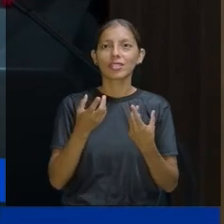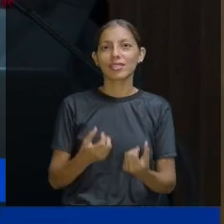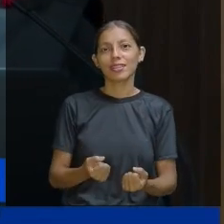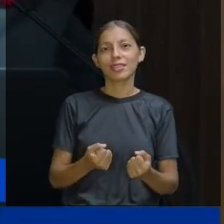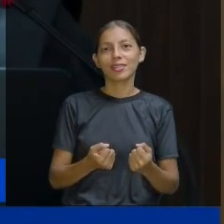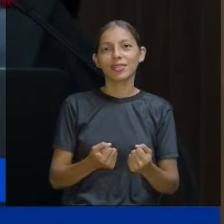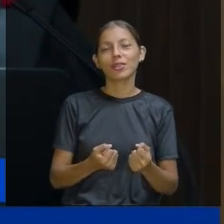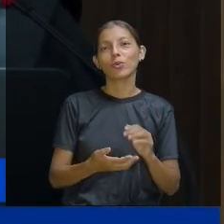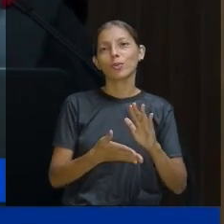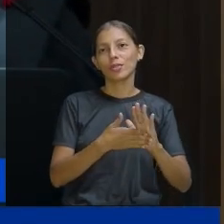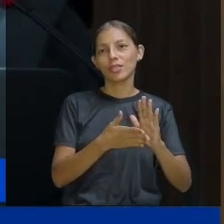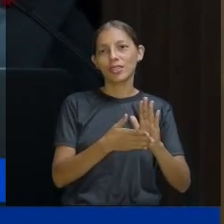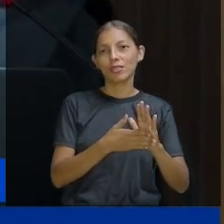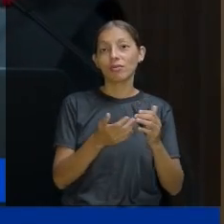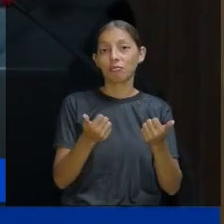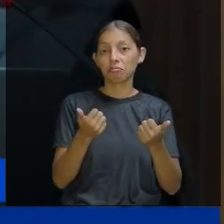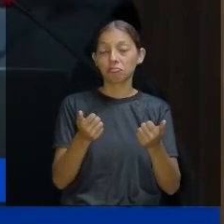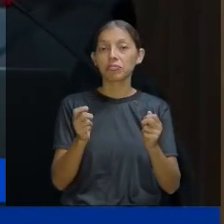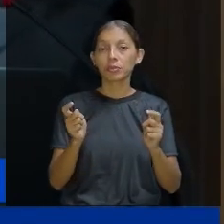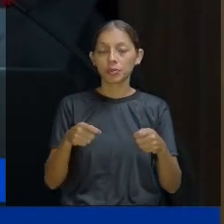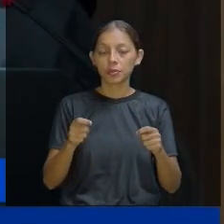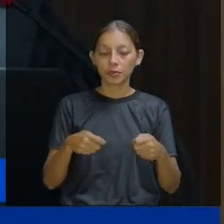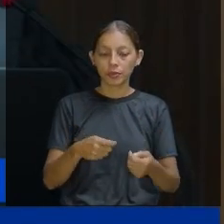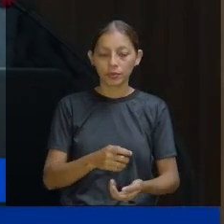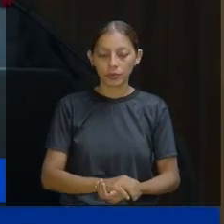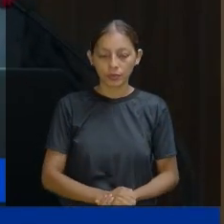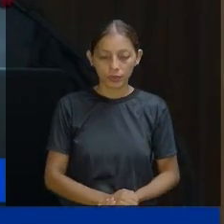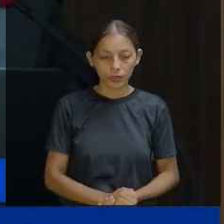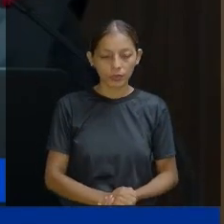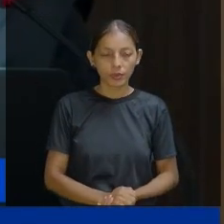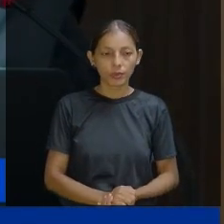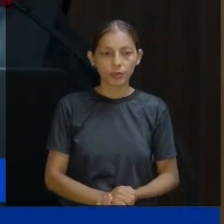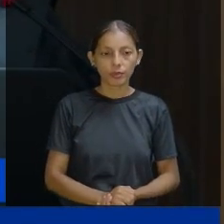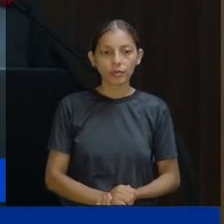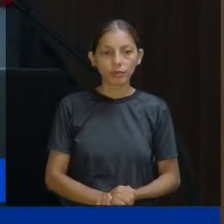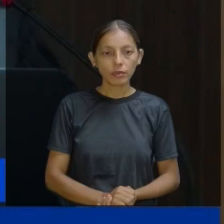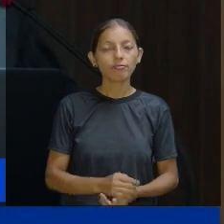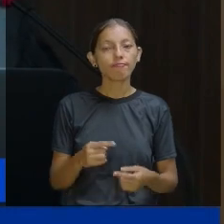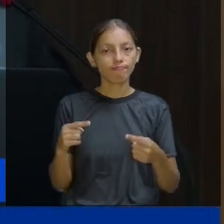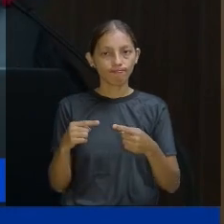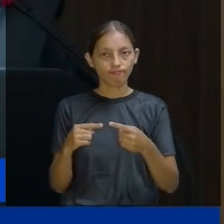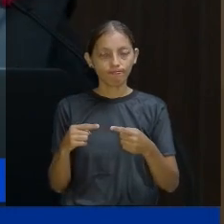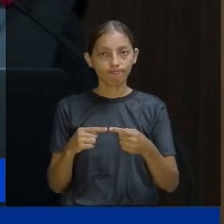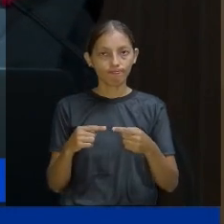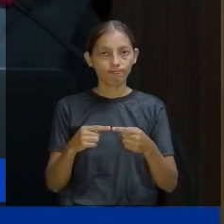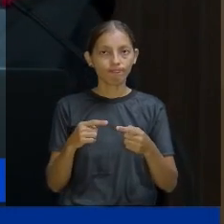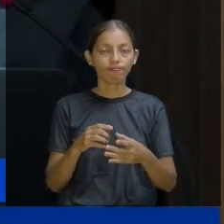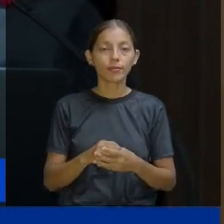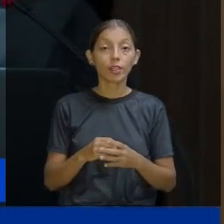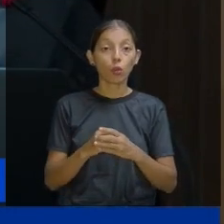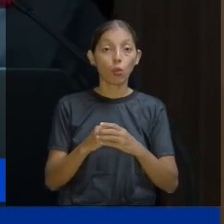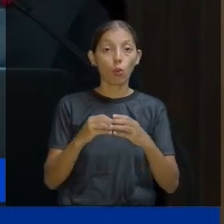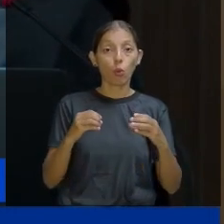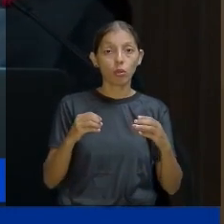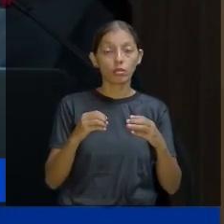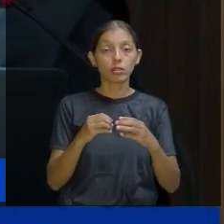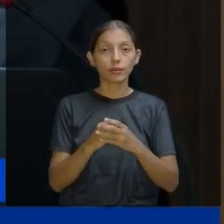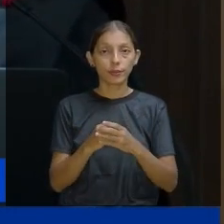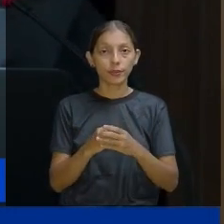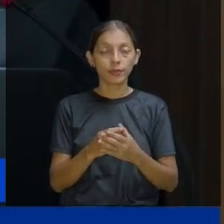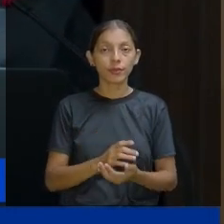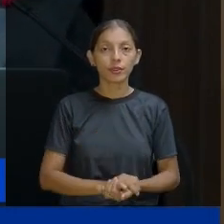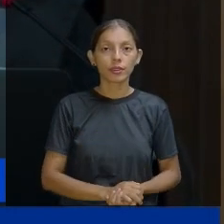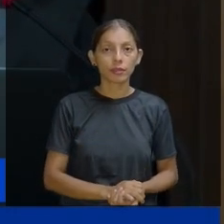diz respeito a esse controle por essas comissões de heteroidentificação, agora no registro